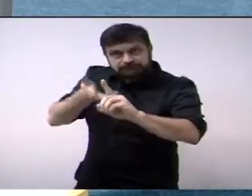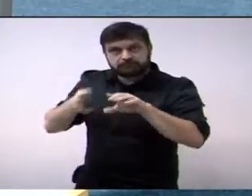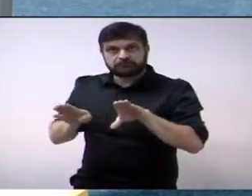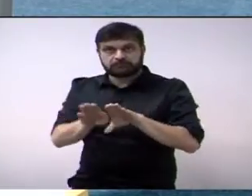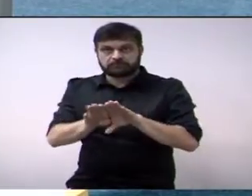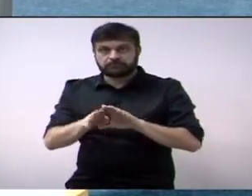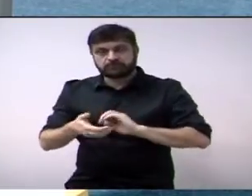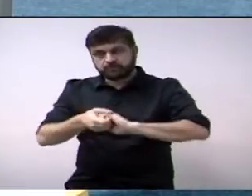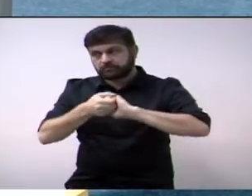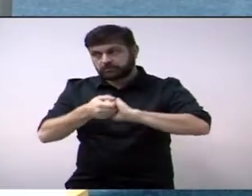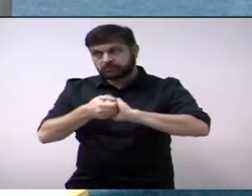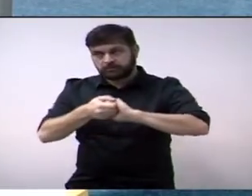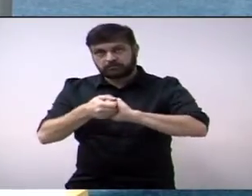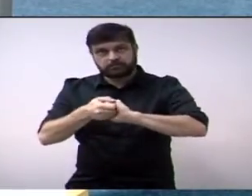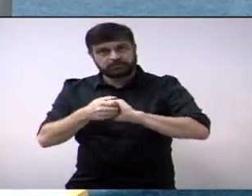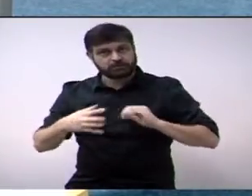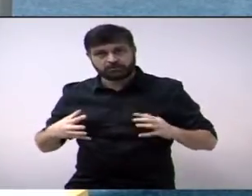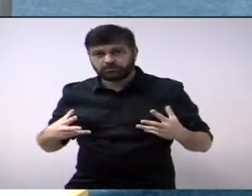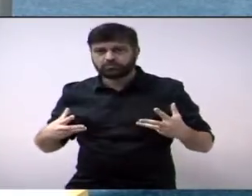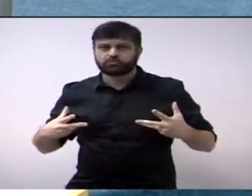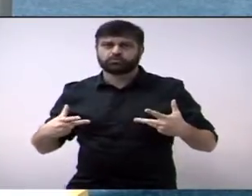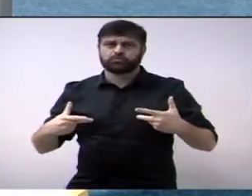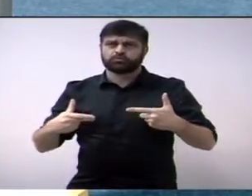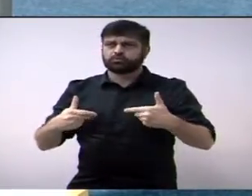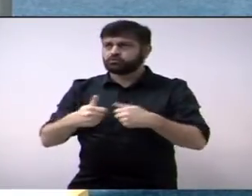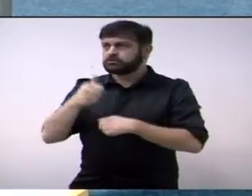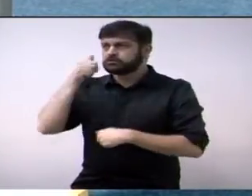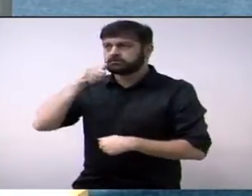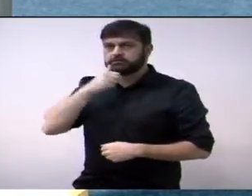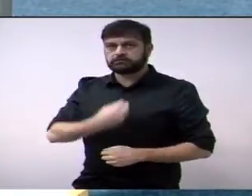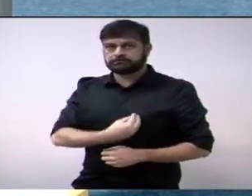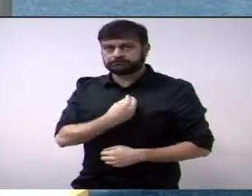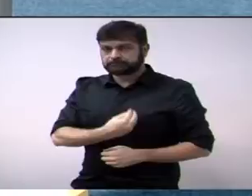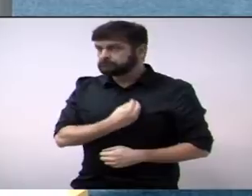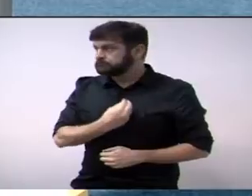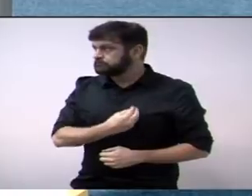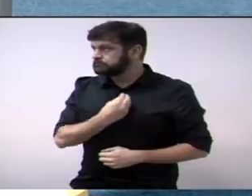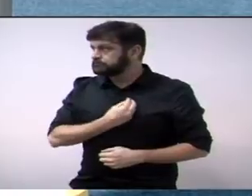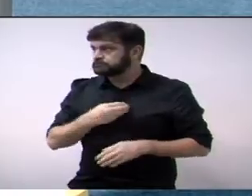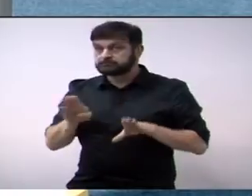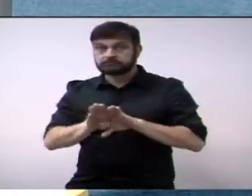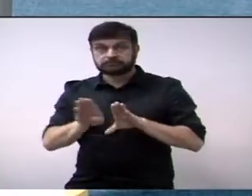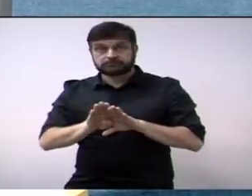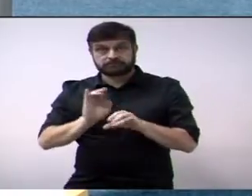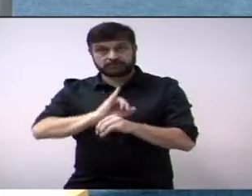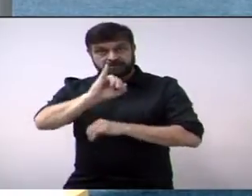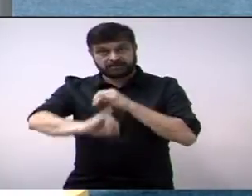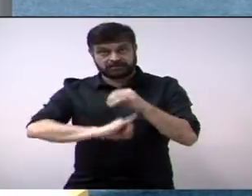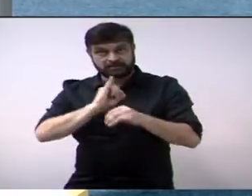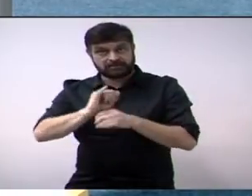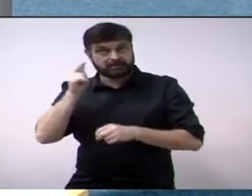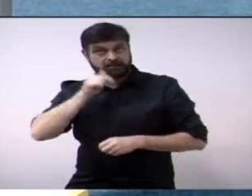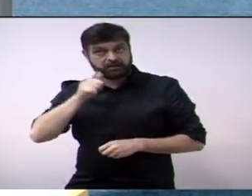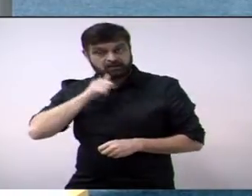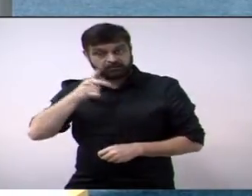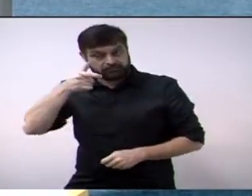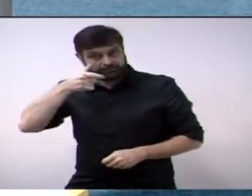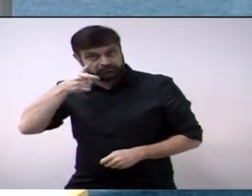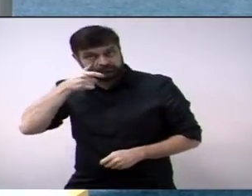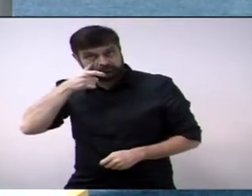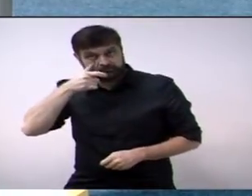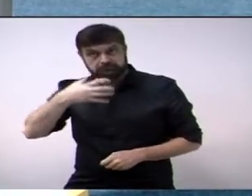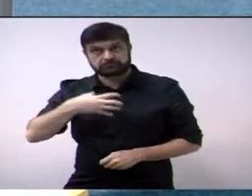isso, cumprimento todas as mulheres aqui, em nome da Andréia, aquelas que estão nos assistindo em casa. De uma